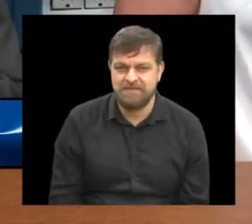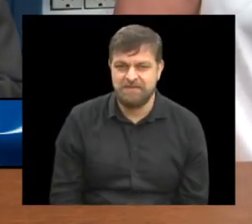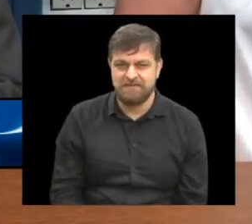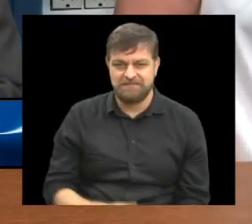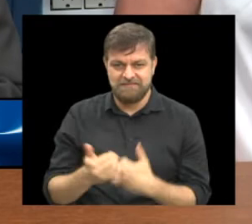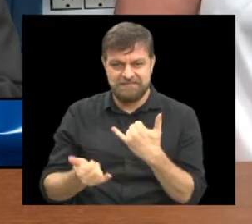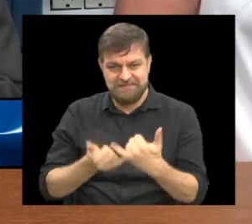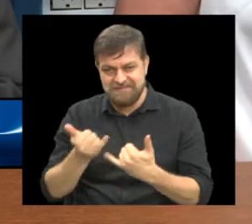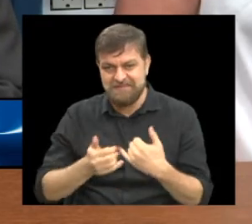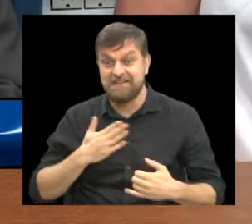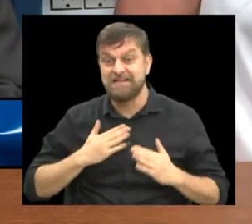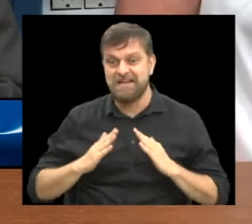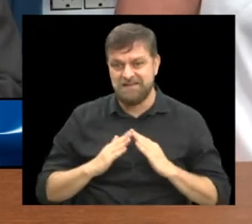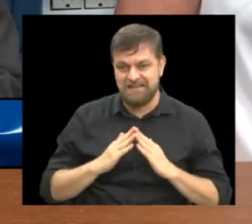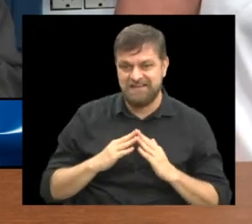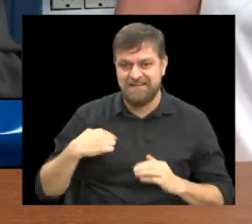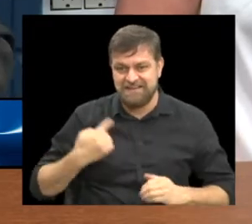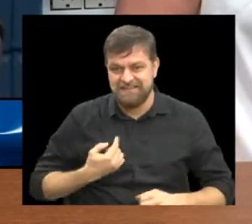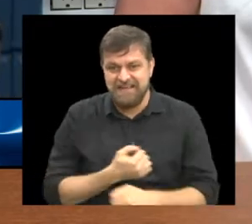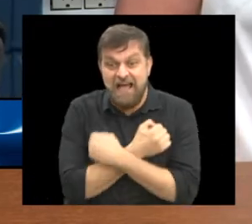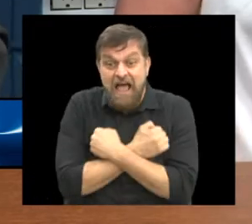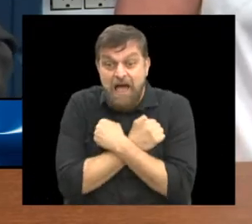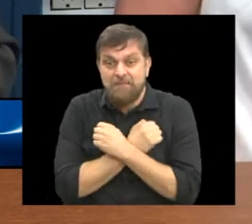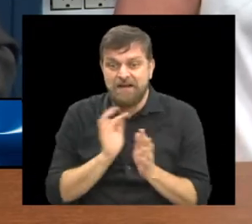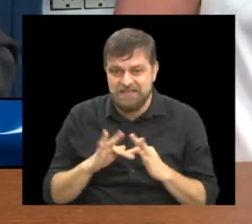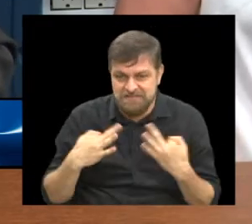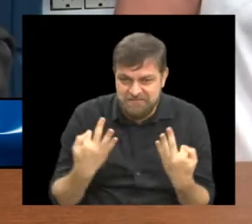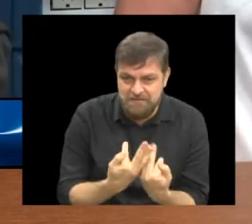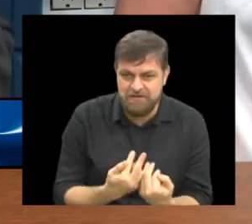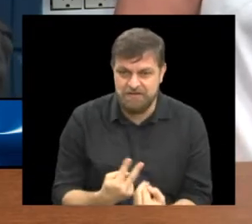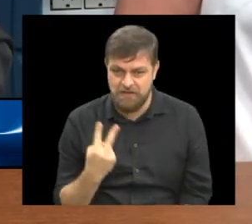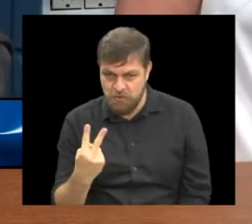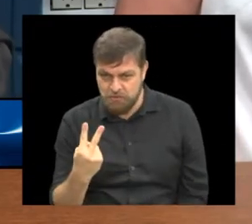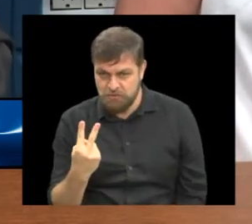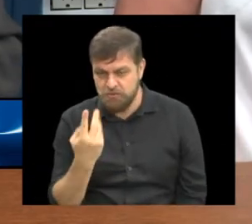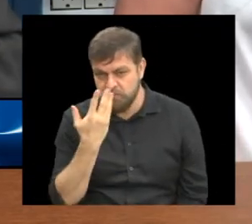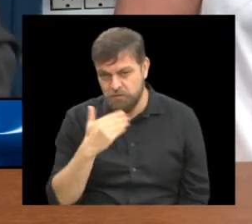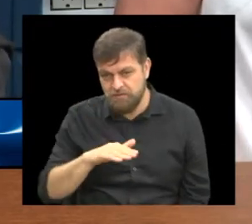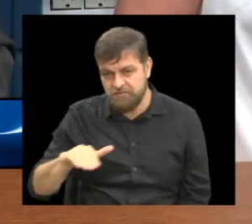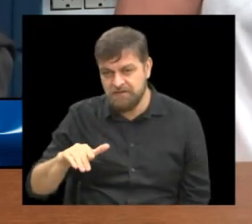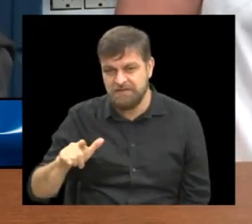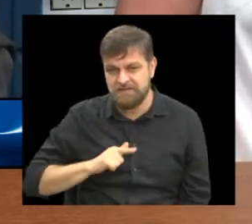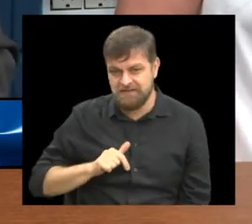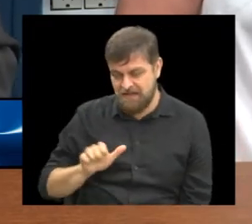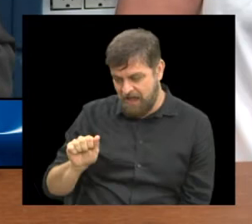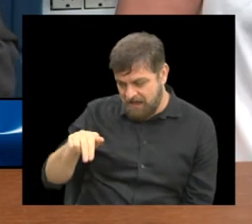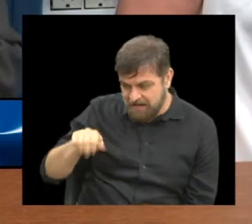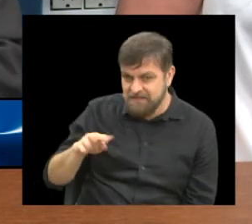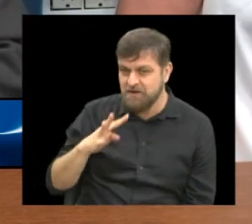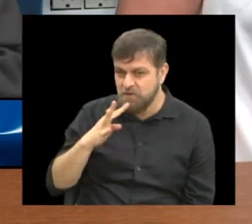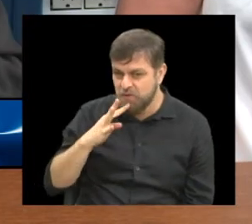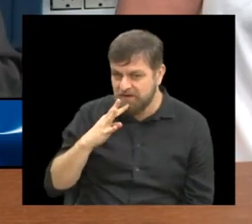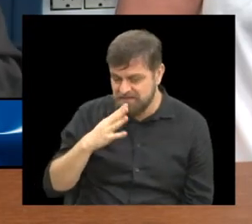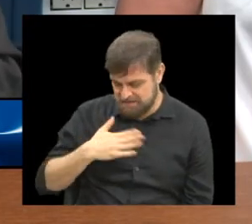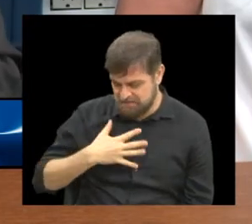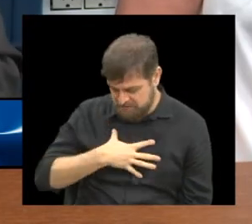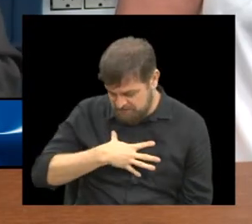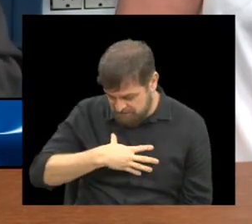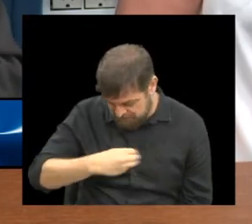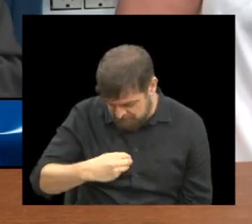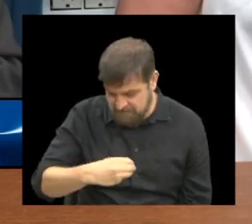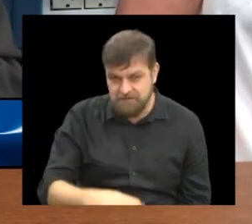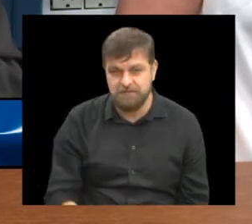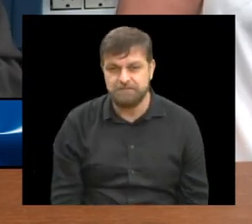em casa que nós fazemos muito abraço família, né? Eu tenho 2 crianças, a Ana já conhece, a Cris eu acho que não conhece